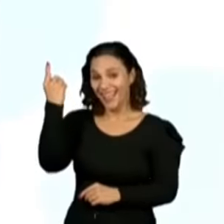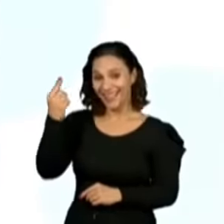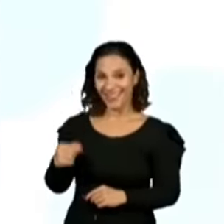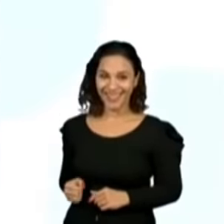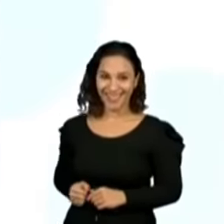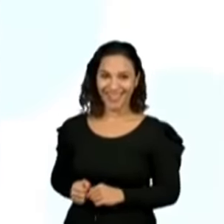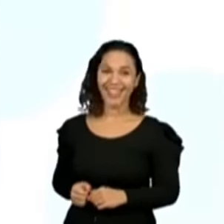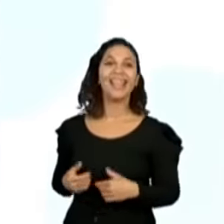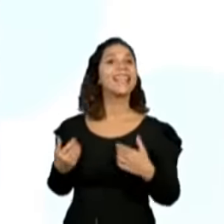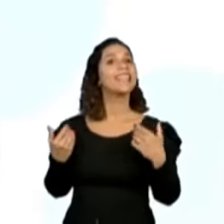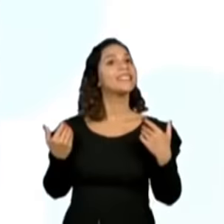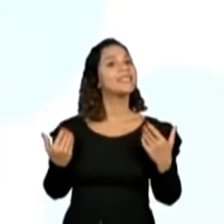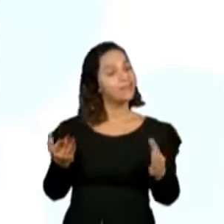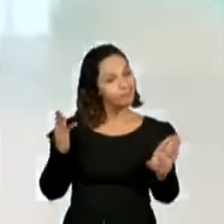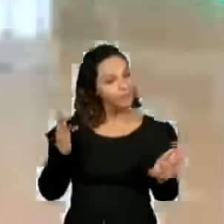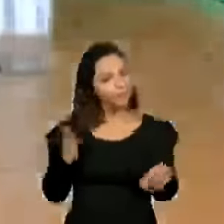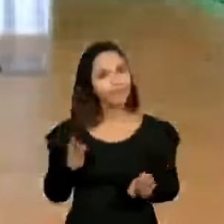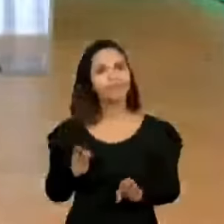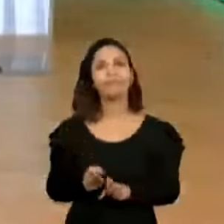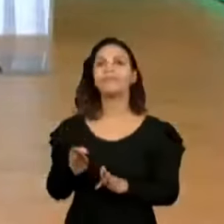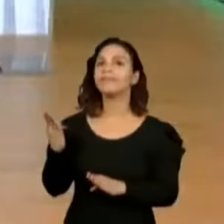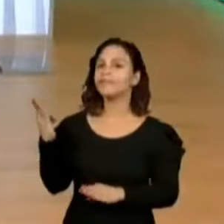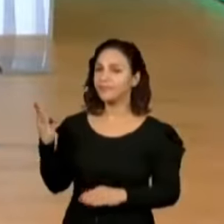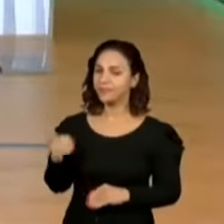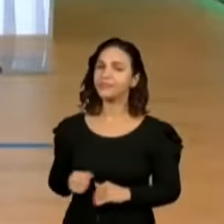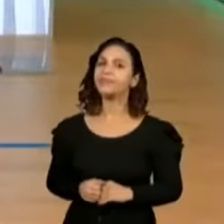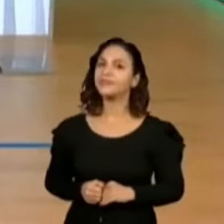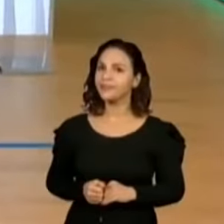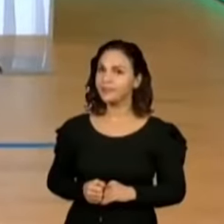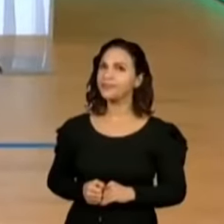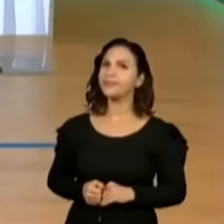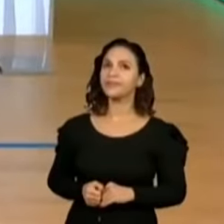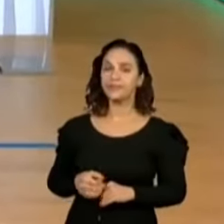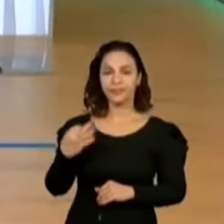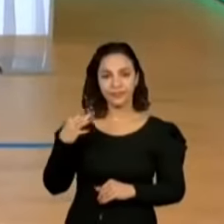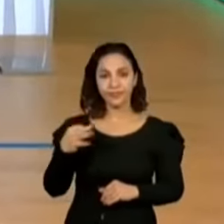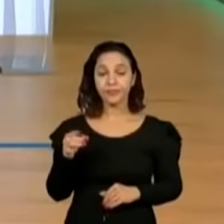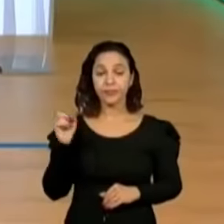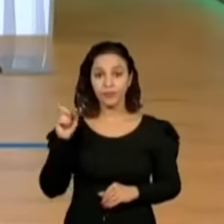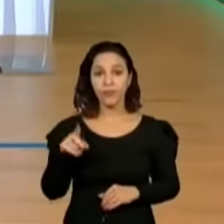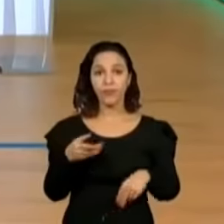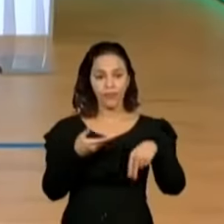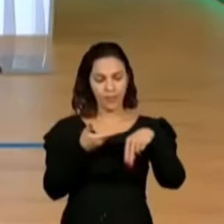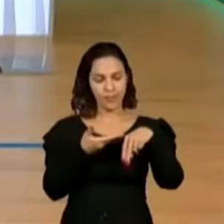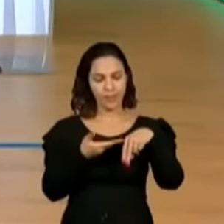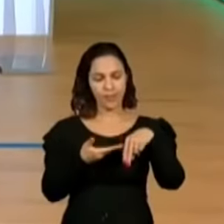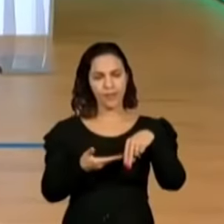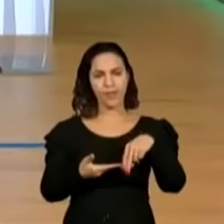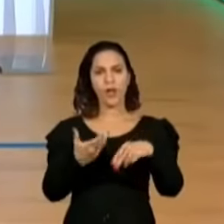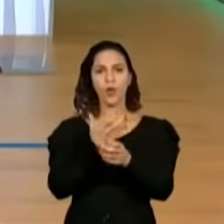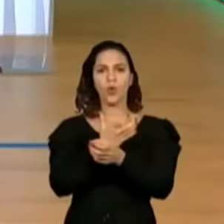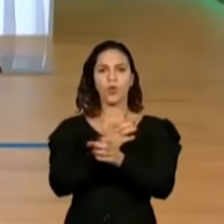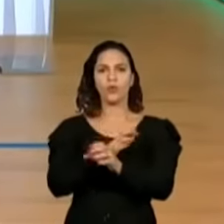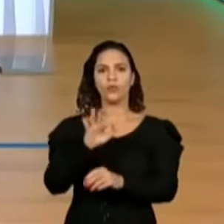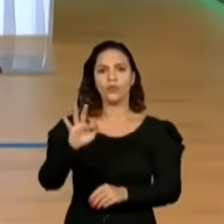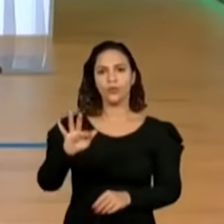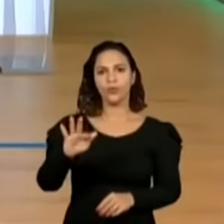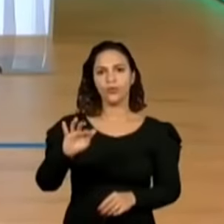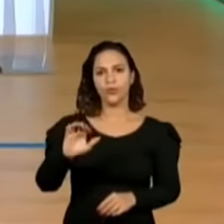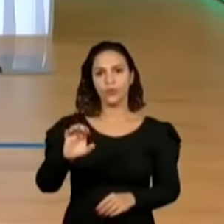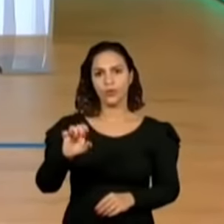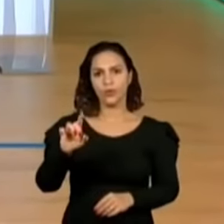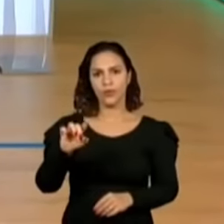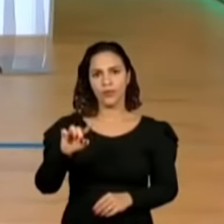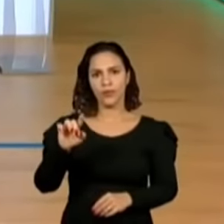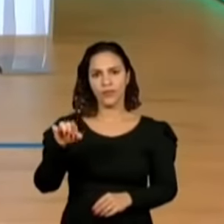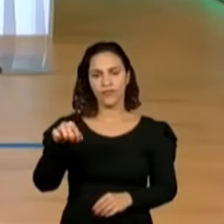o maior osso do corpo humano nesse trecho do texto, não é, Progenô? Isso mesmo. E é o fêmur. Esse acho que as crianças já conheciam,